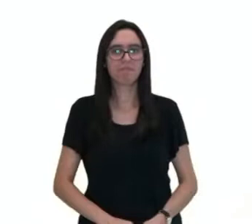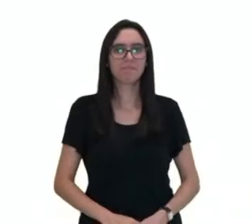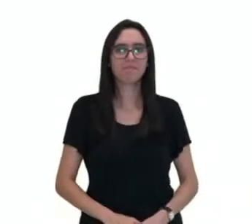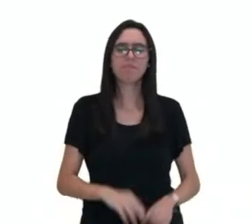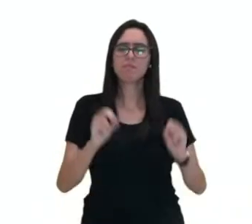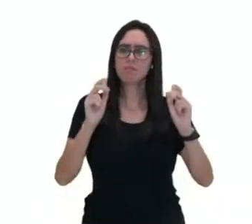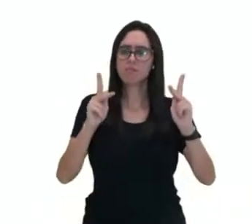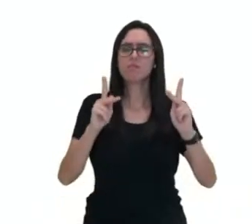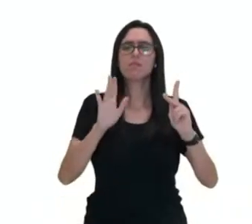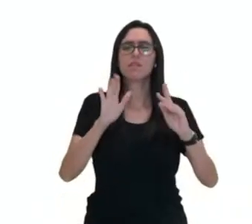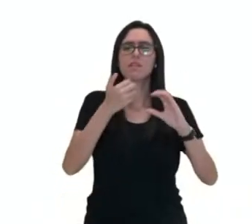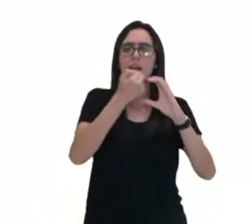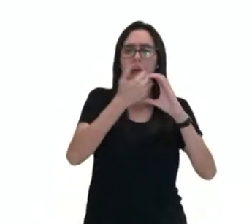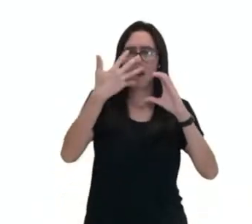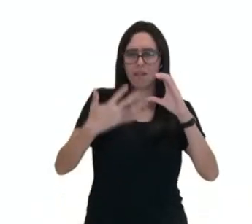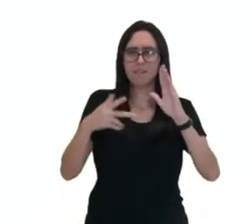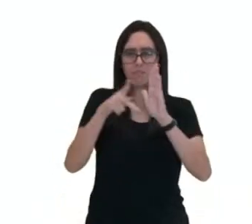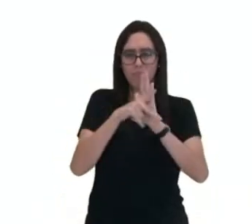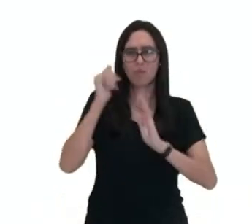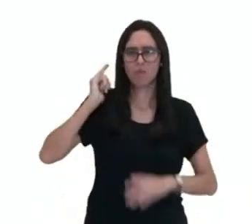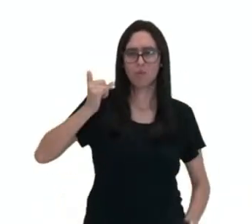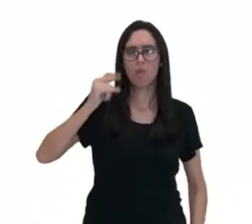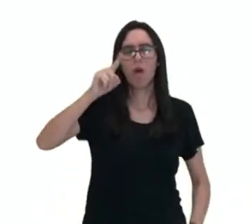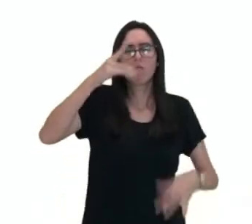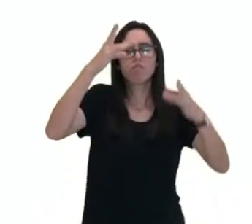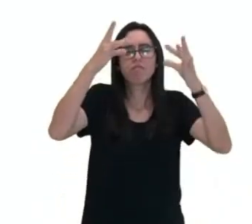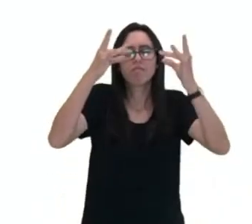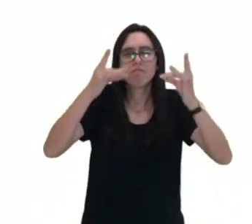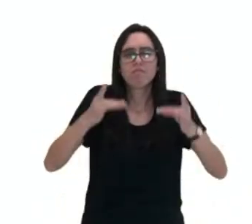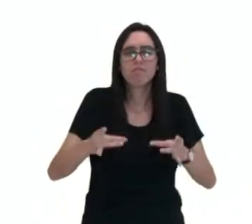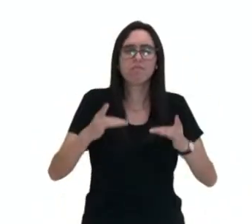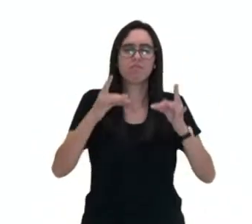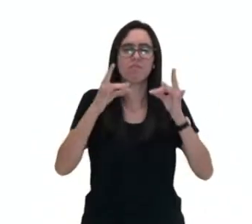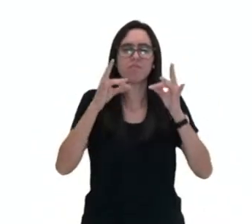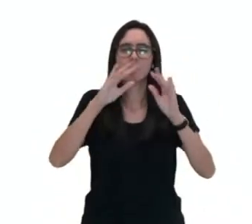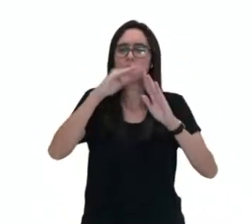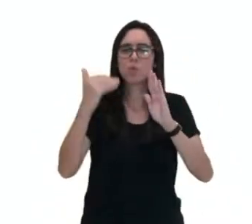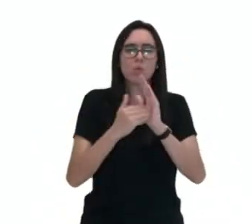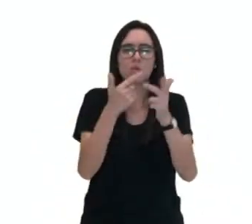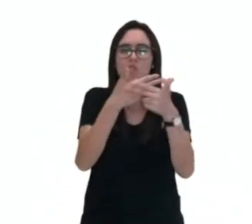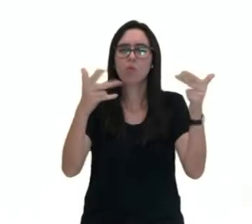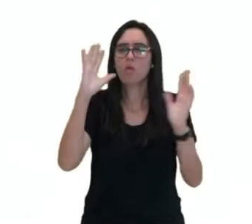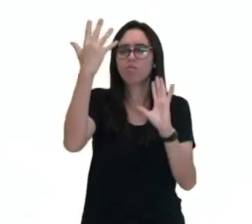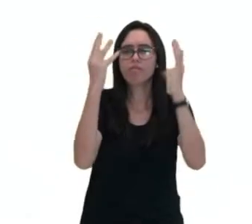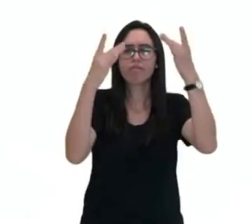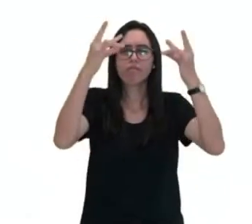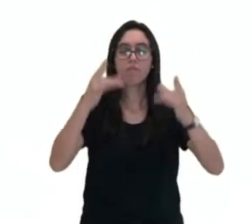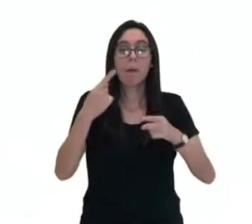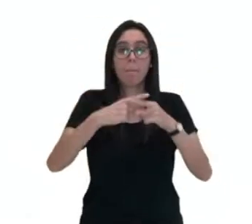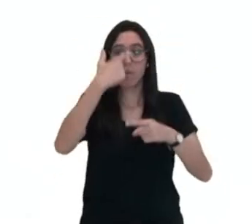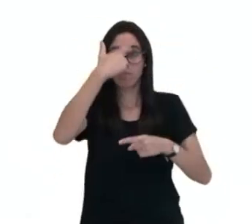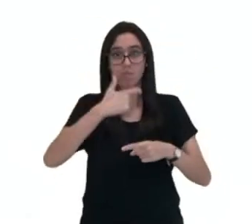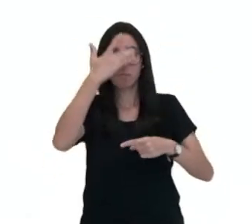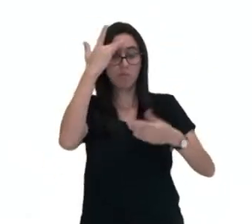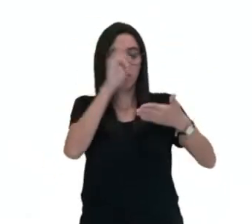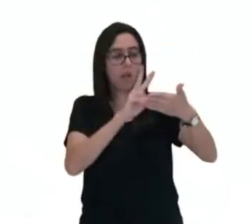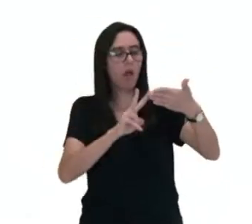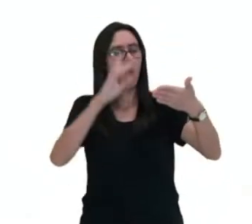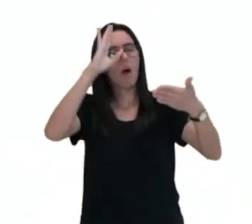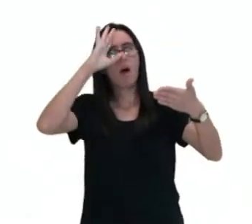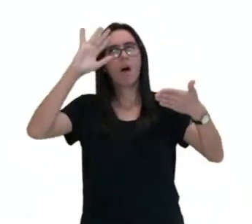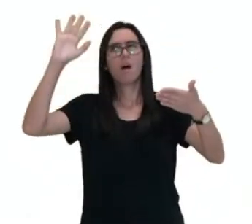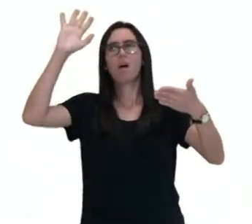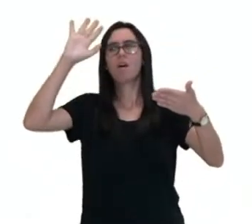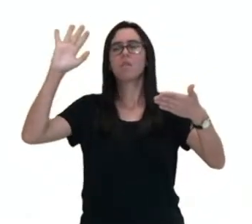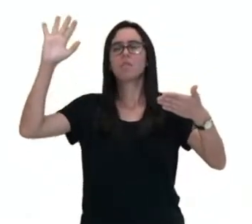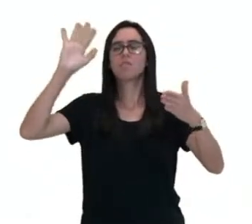desse conto é transpor em palavras os acontecimentos e cenários, aproximando-se do imaginário do leitor. Que fato